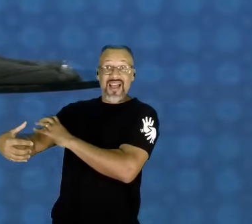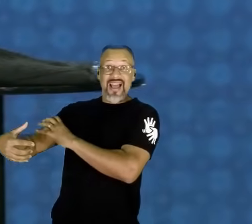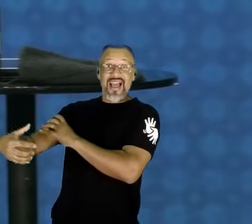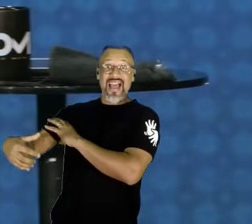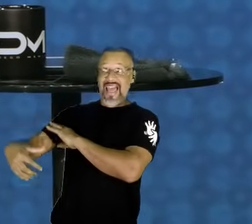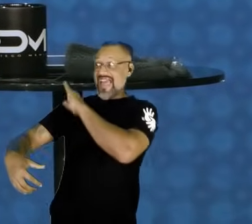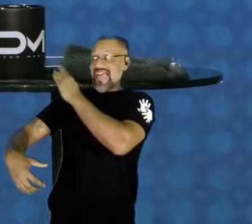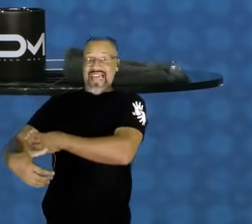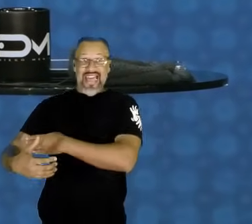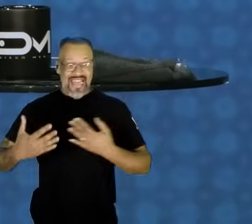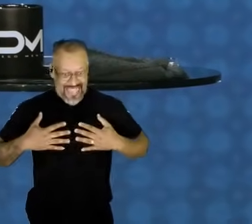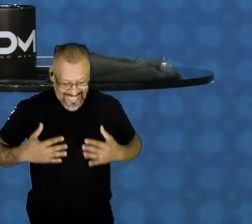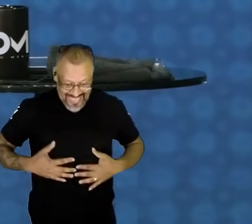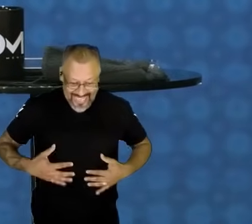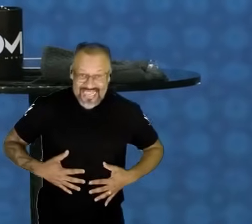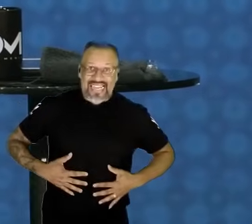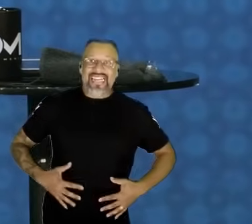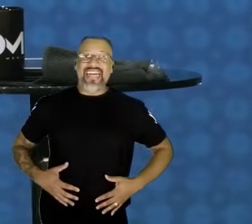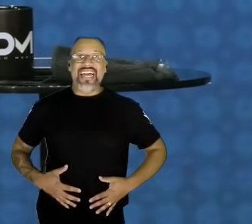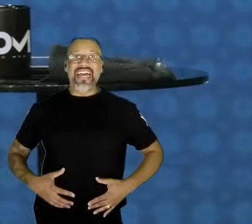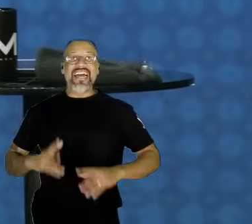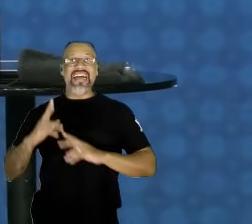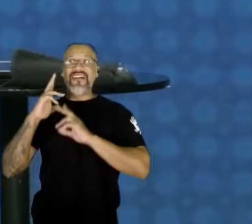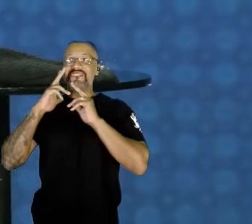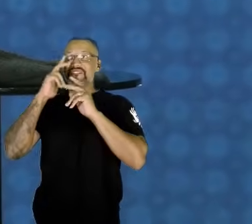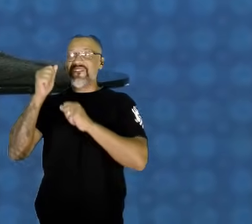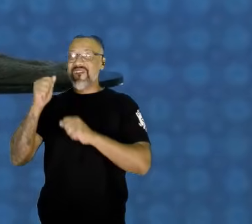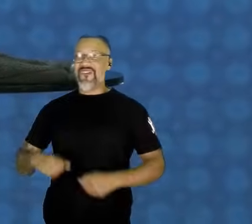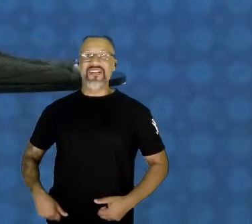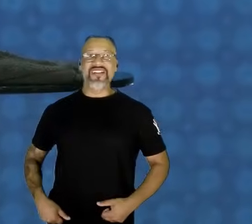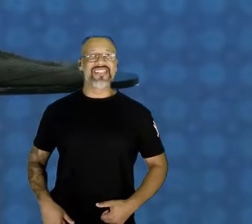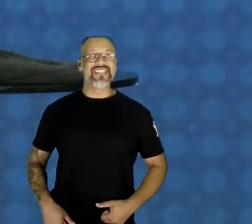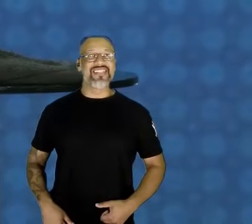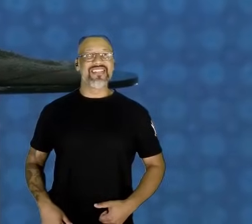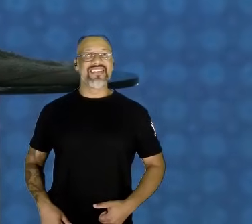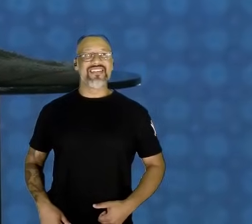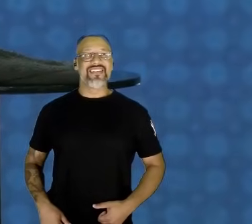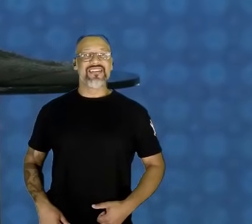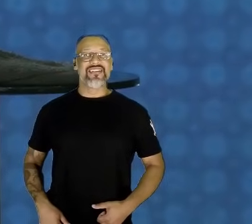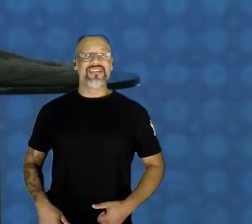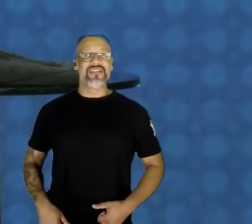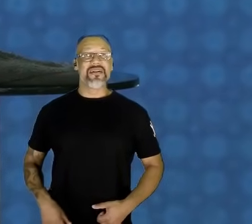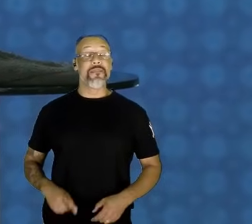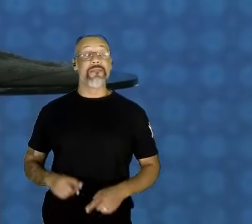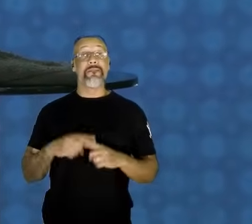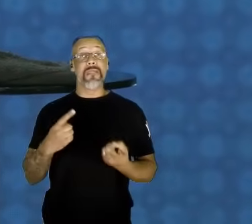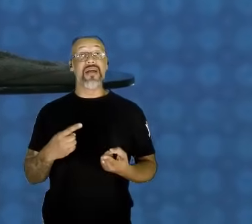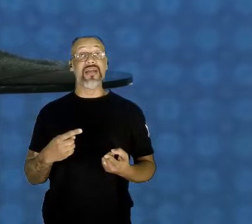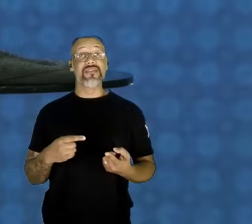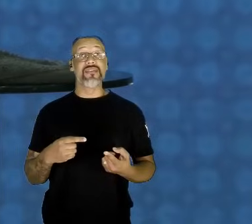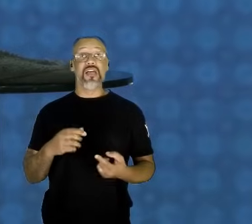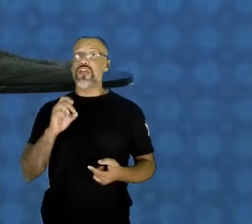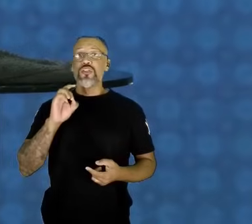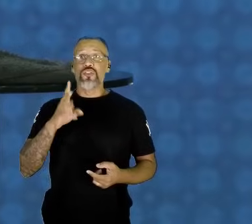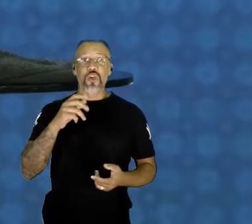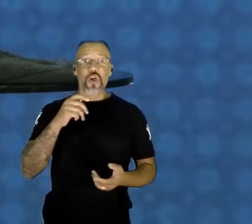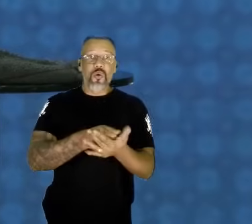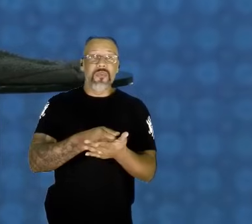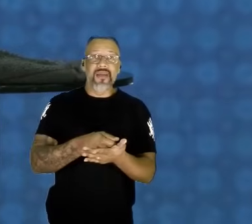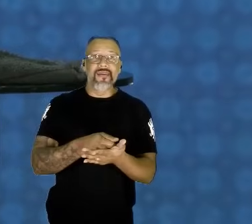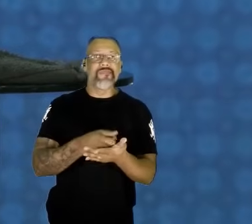né? Certo? A gente só podia comprar e já resolver. O problema é que não basta comprar, tem que fazer